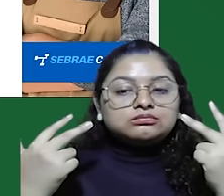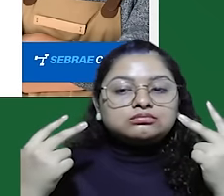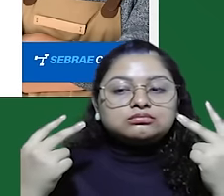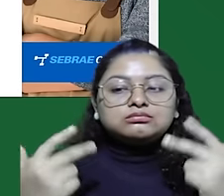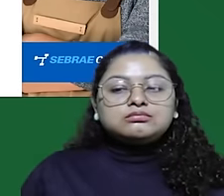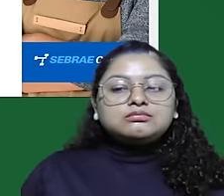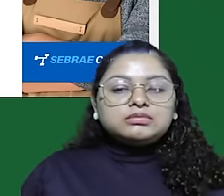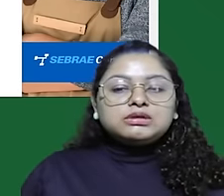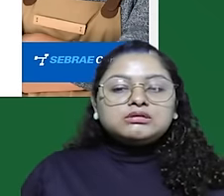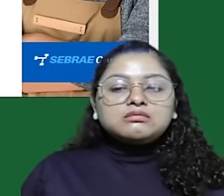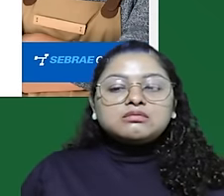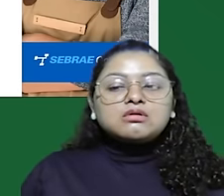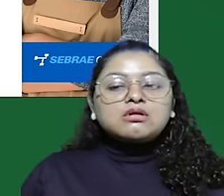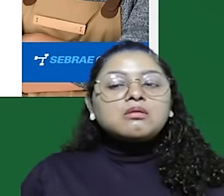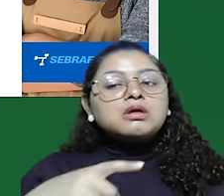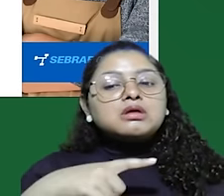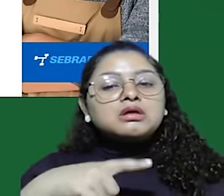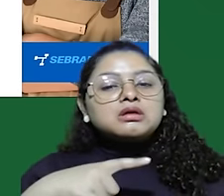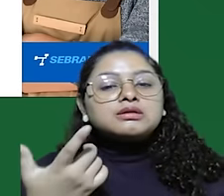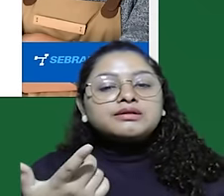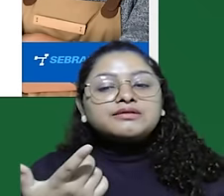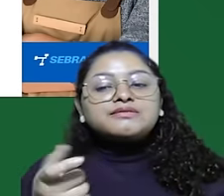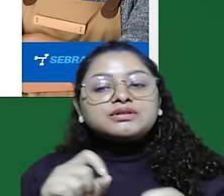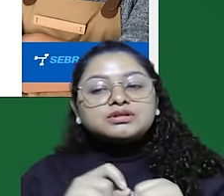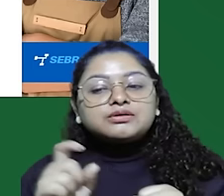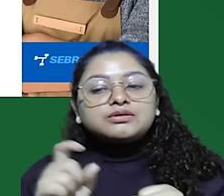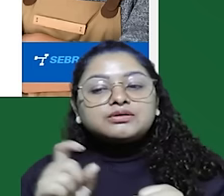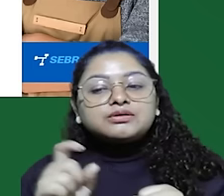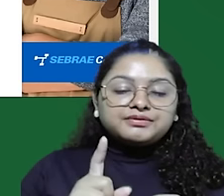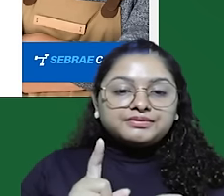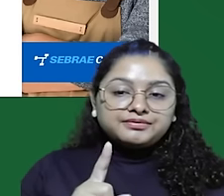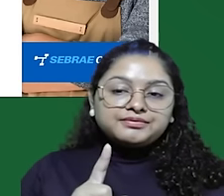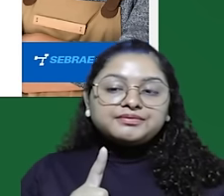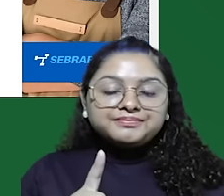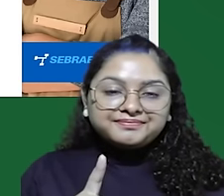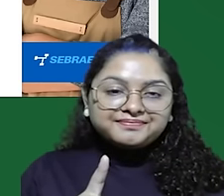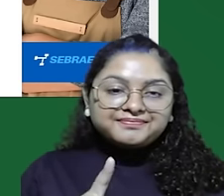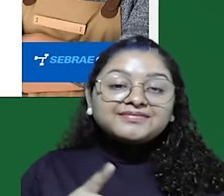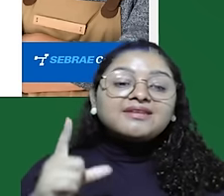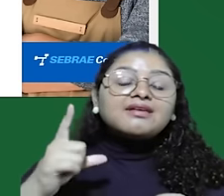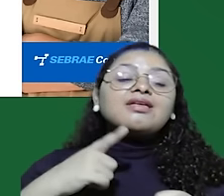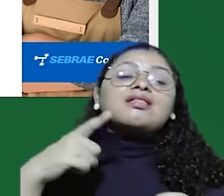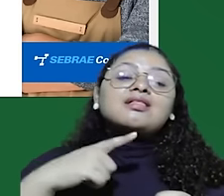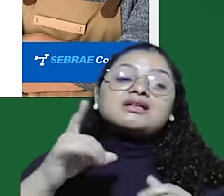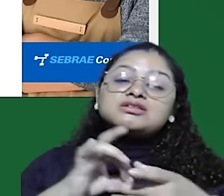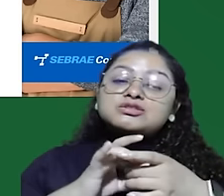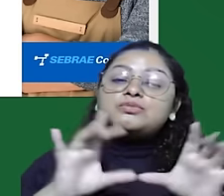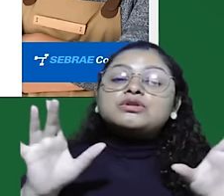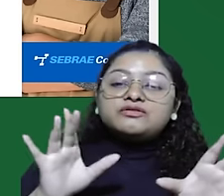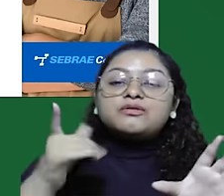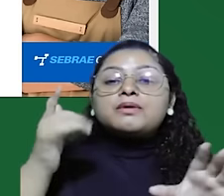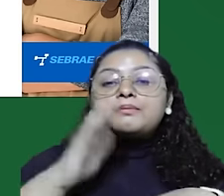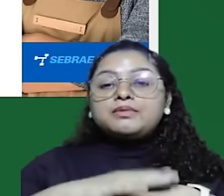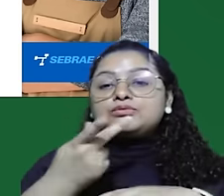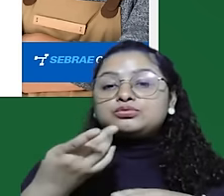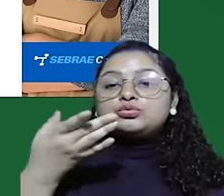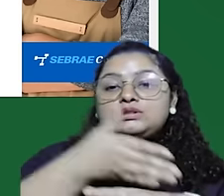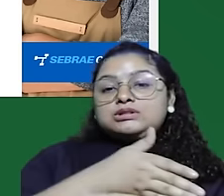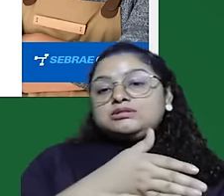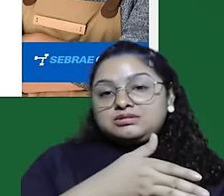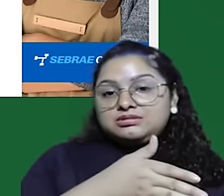você tem que ser tributado ou não significa que as situações tributárias estão disponíveis para você fazer o